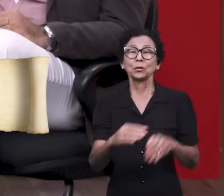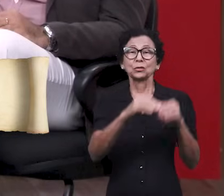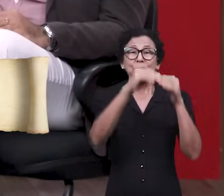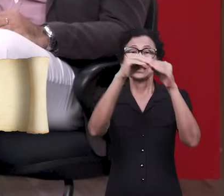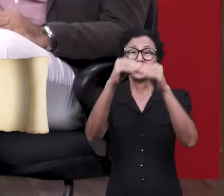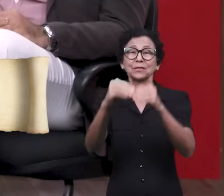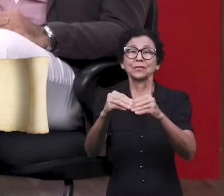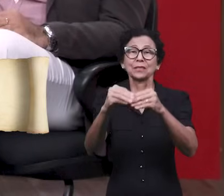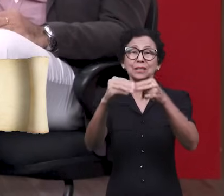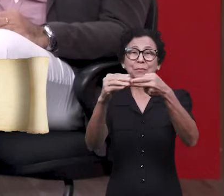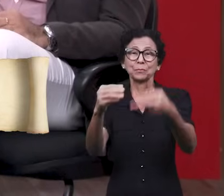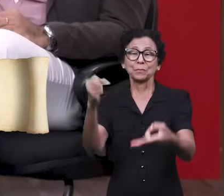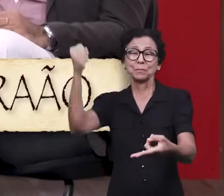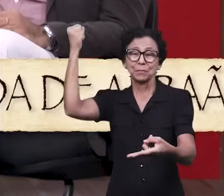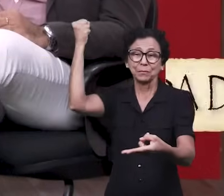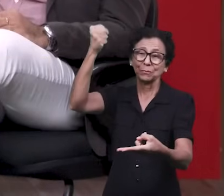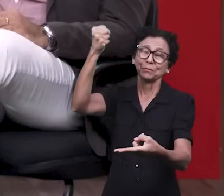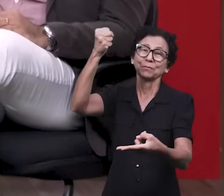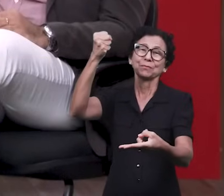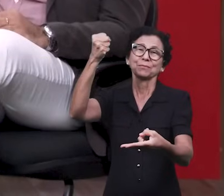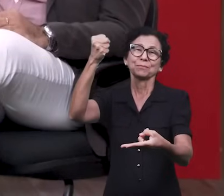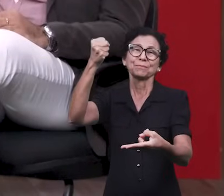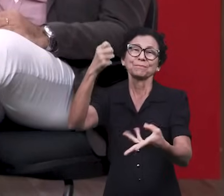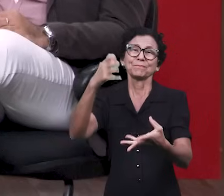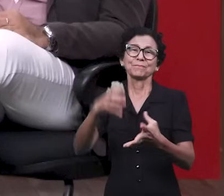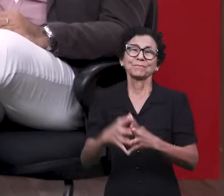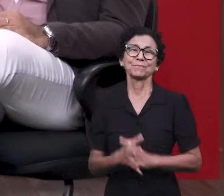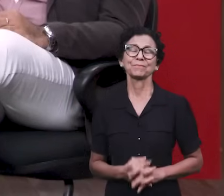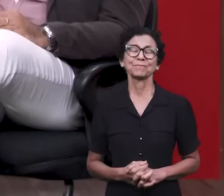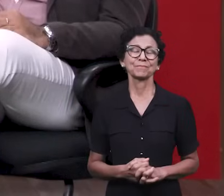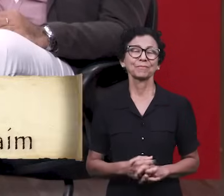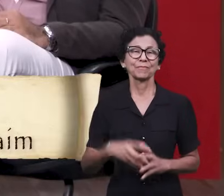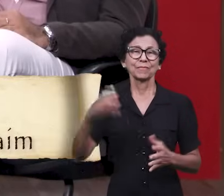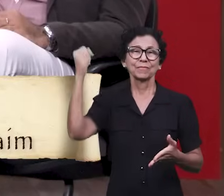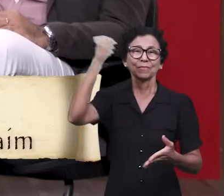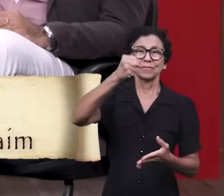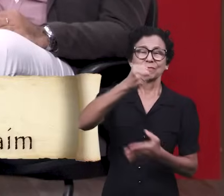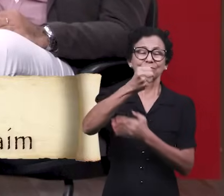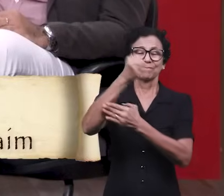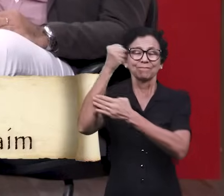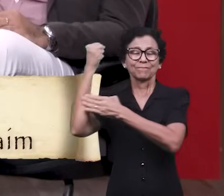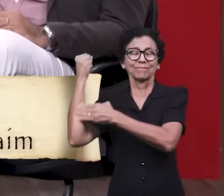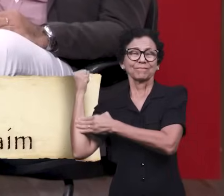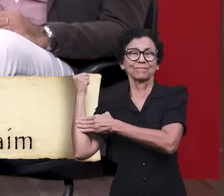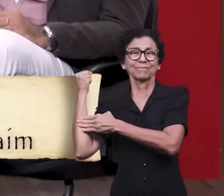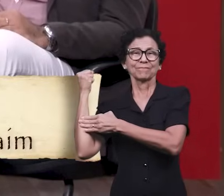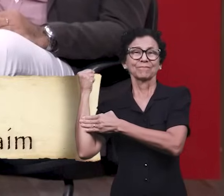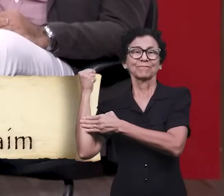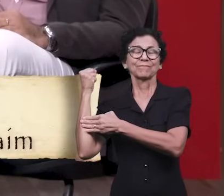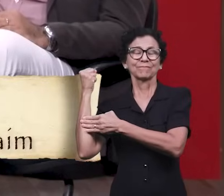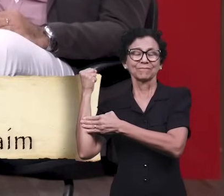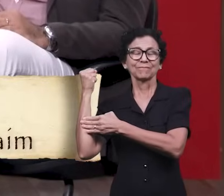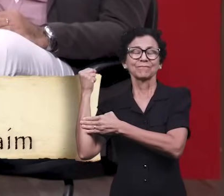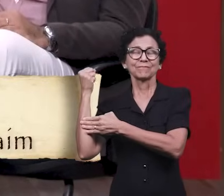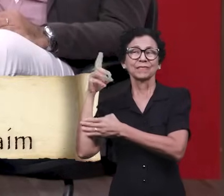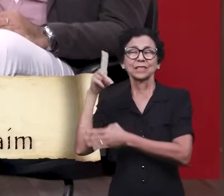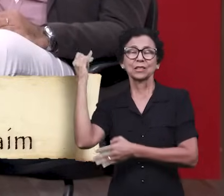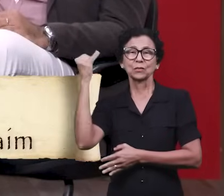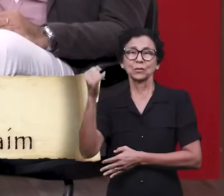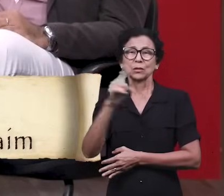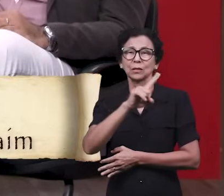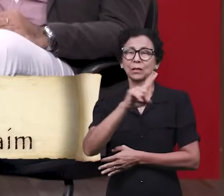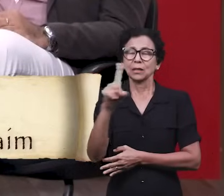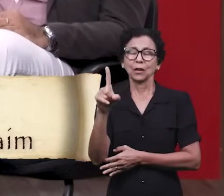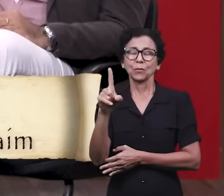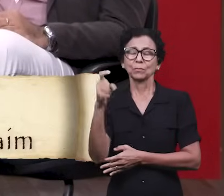que o Senhor ali quis mostrar assim que Ele deu o seu filho, o único filho, o